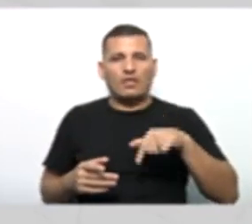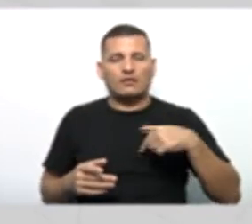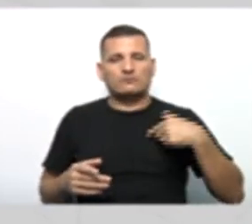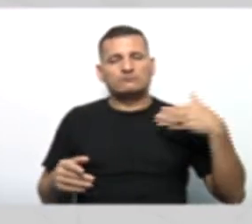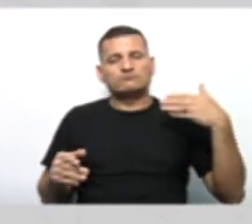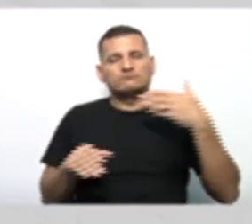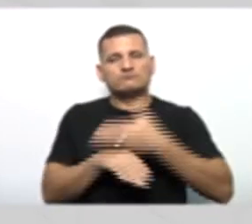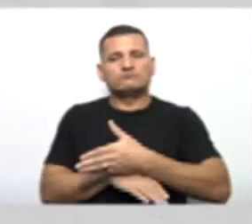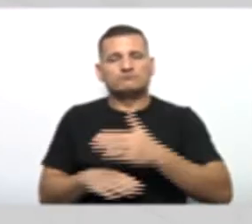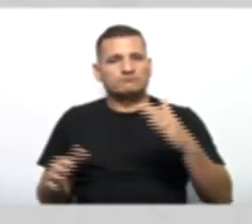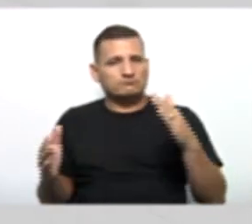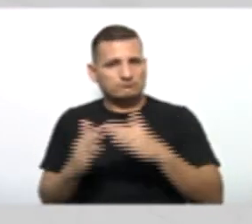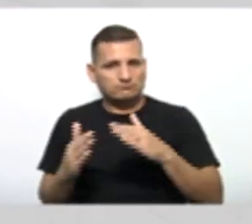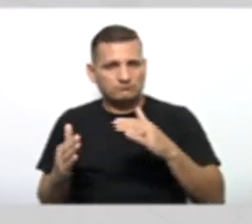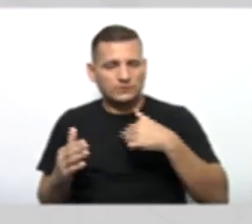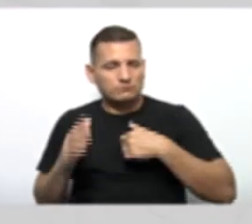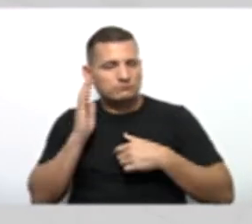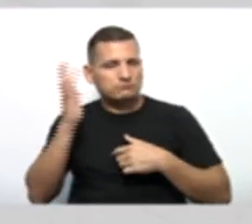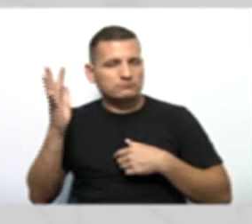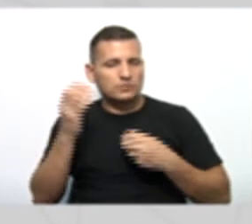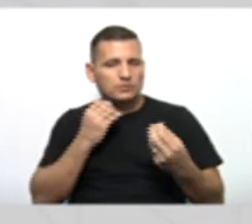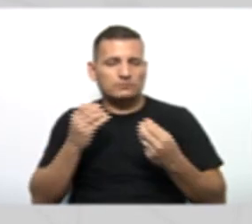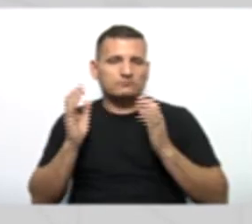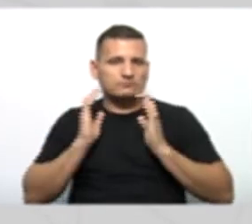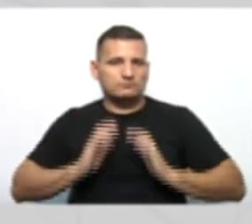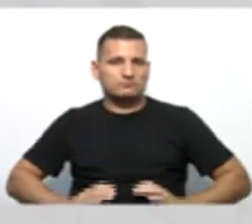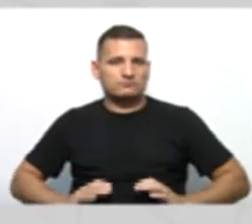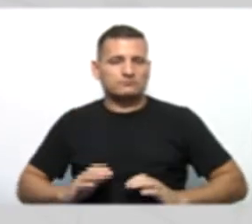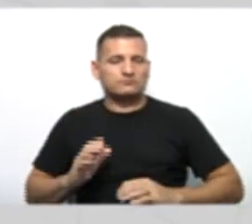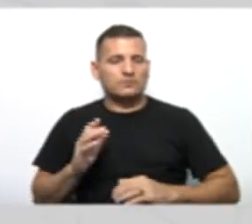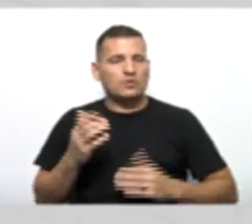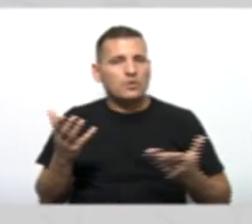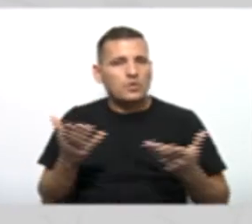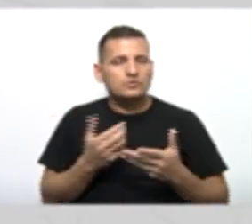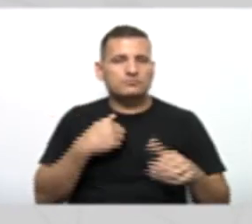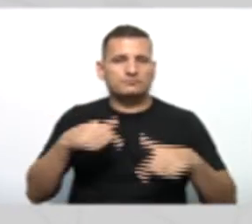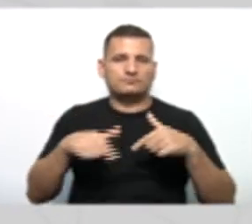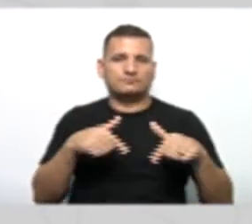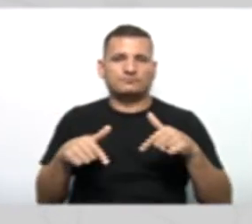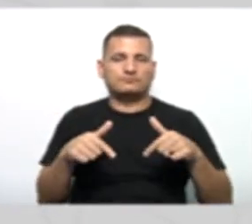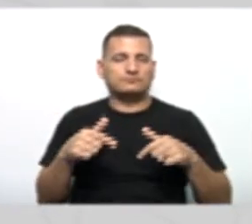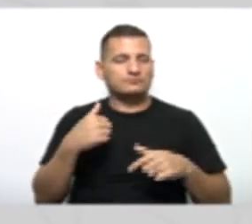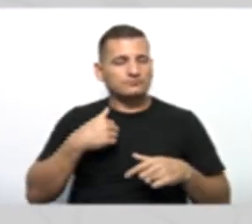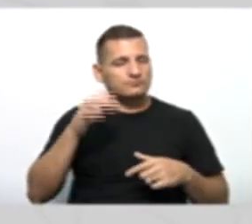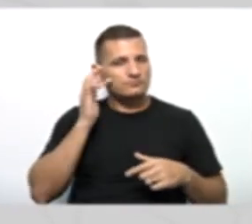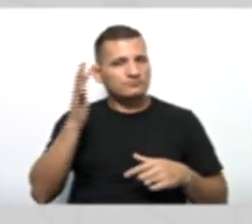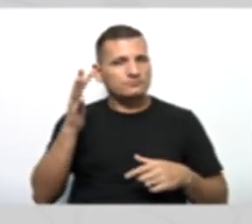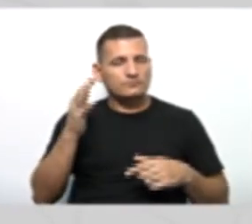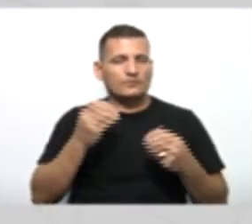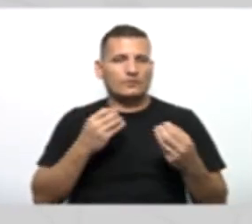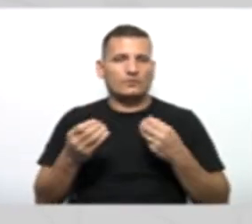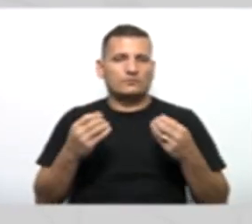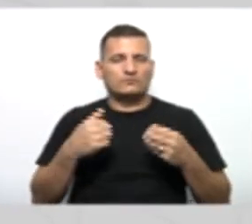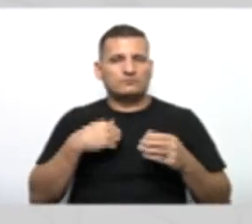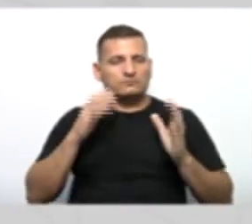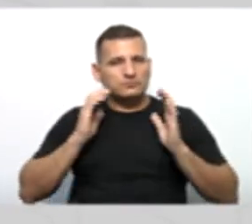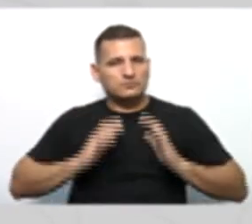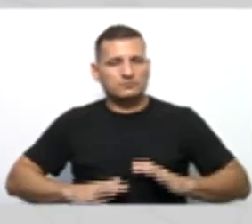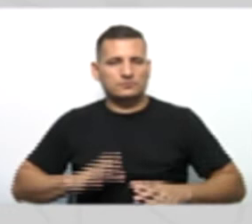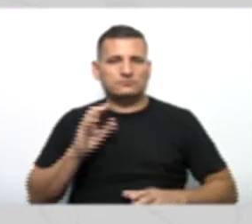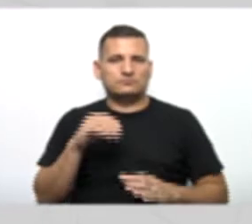refletir sobre como foi o meu comportamento linguagem de trabalho é eu refletir como foi o meu comportamento